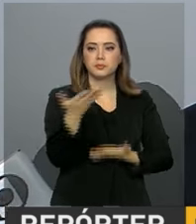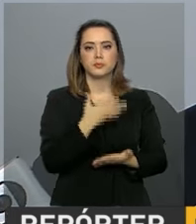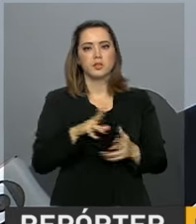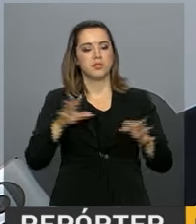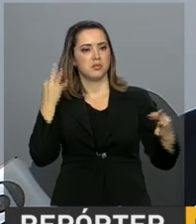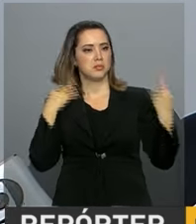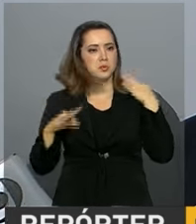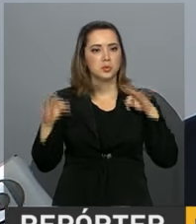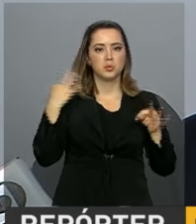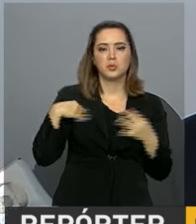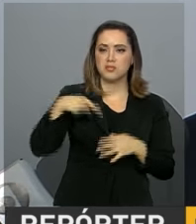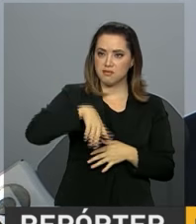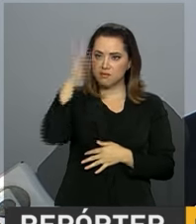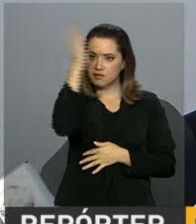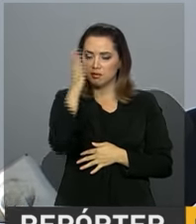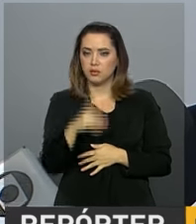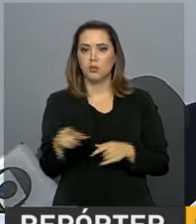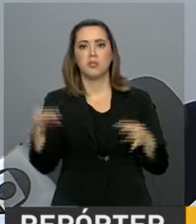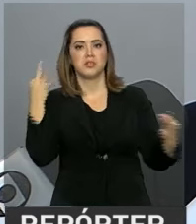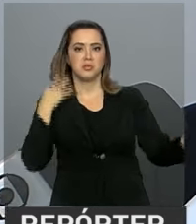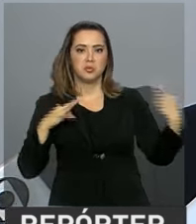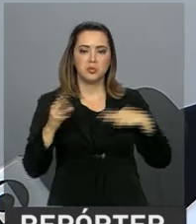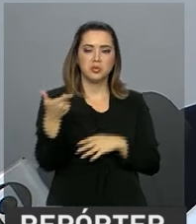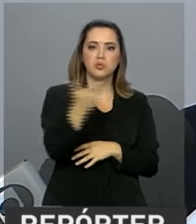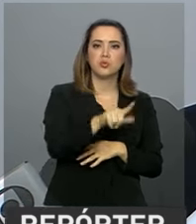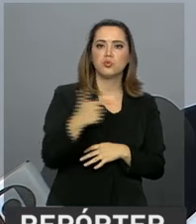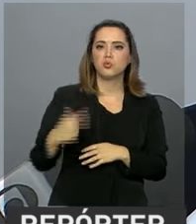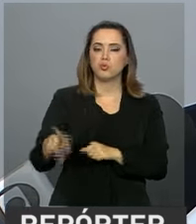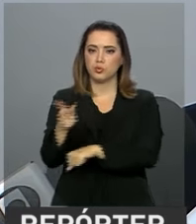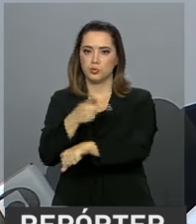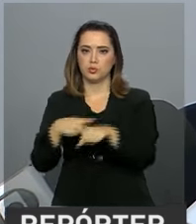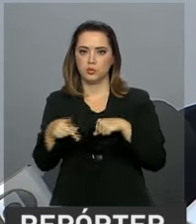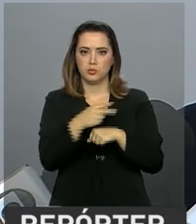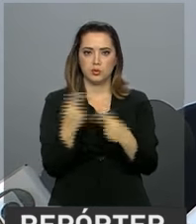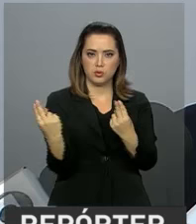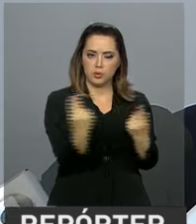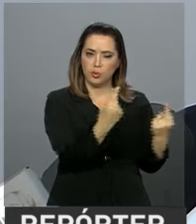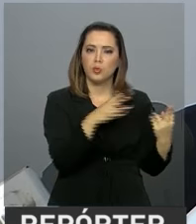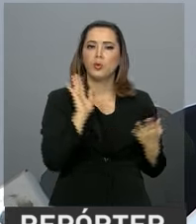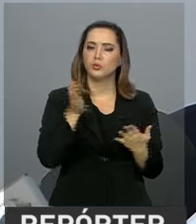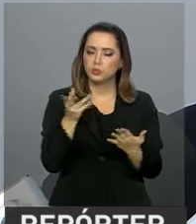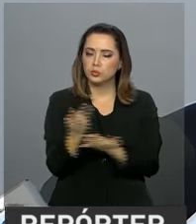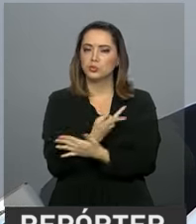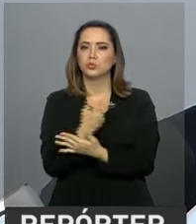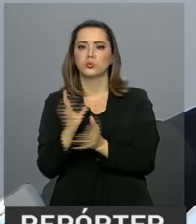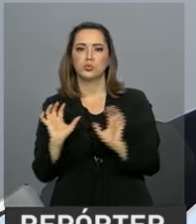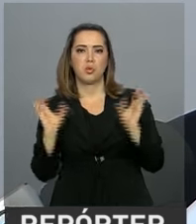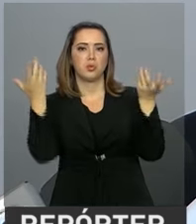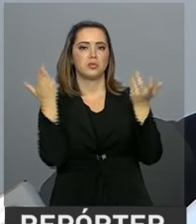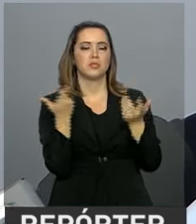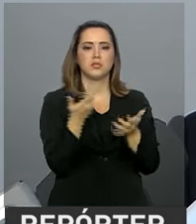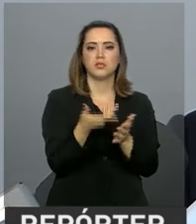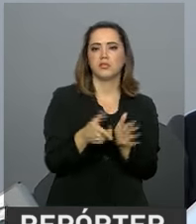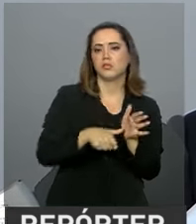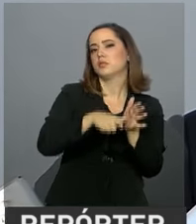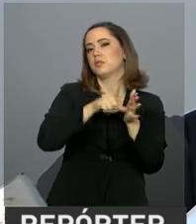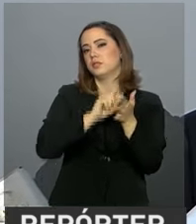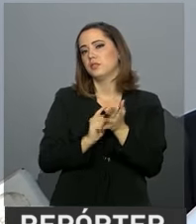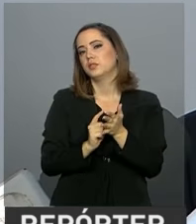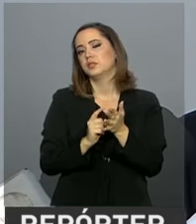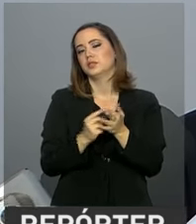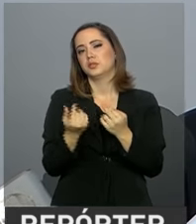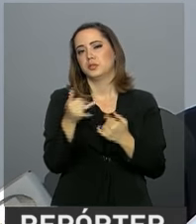turistas brasileiros, turistas estrangeiros. E é o exemplo dos outros eventos que a gente já teve, né, como Copa do Mundo,